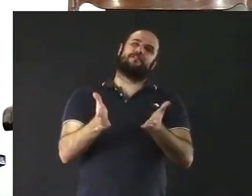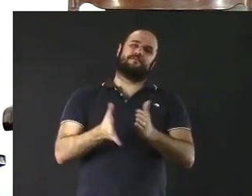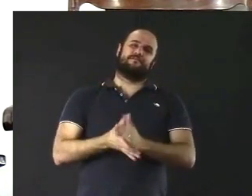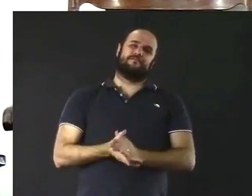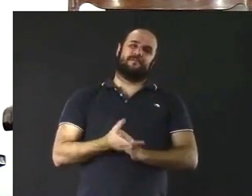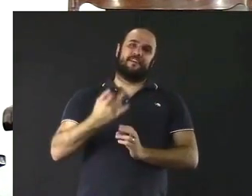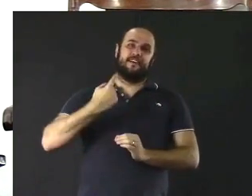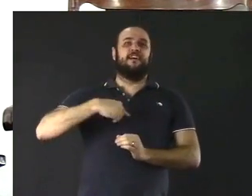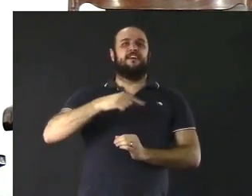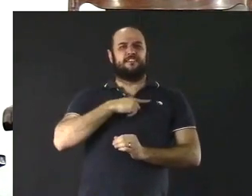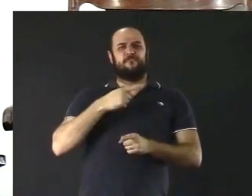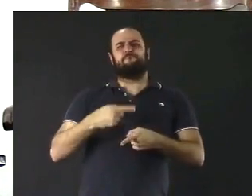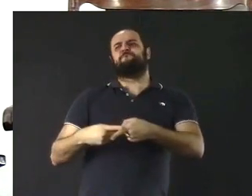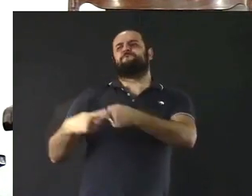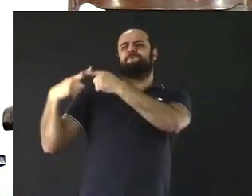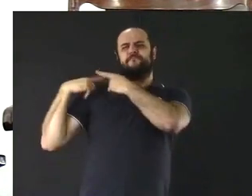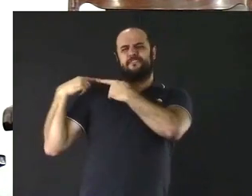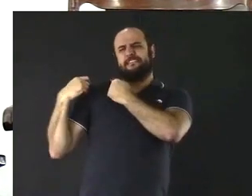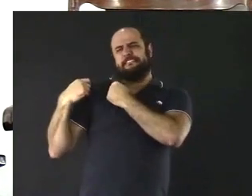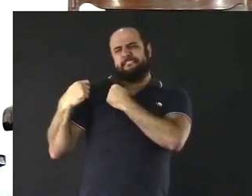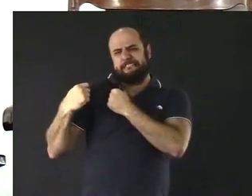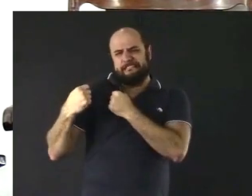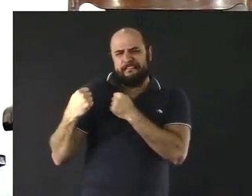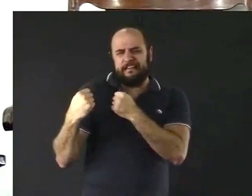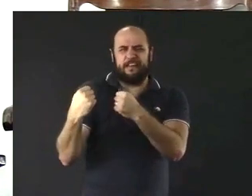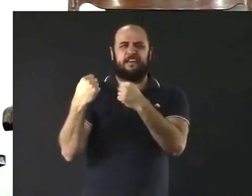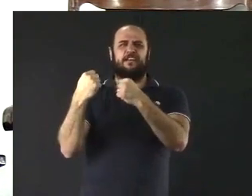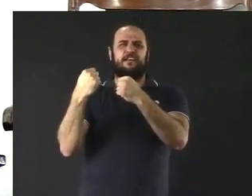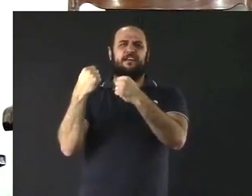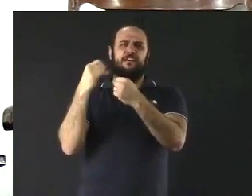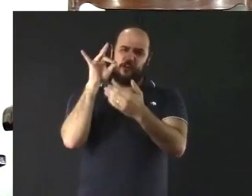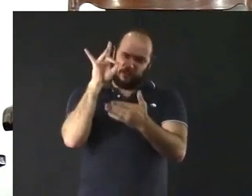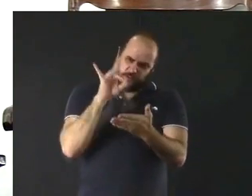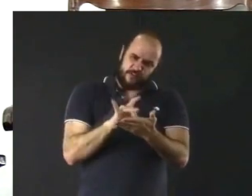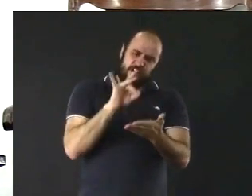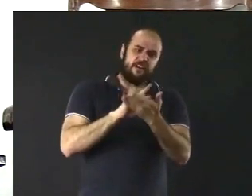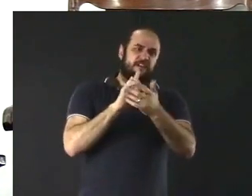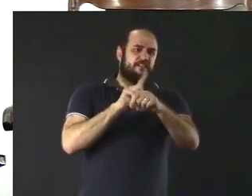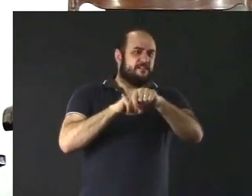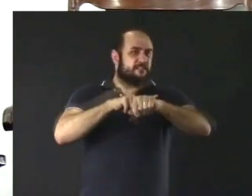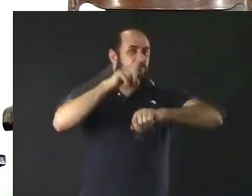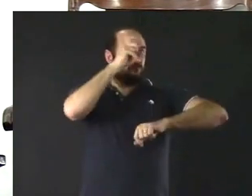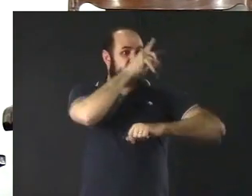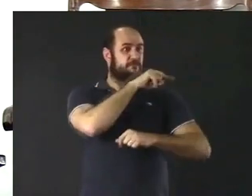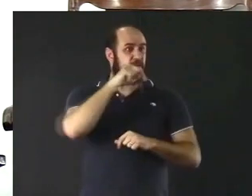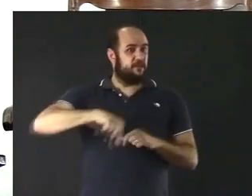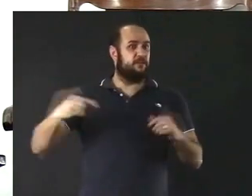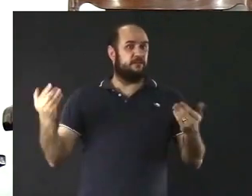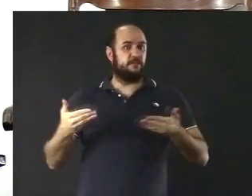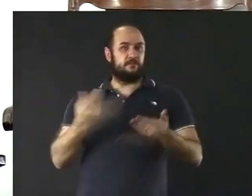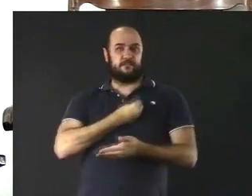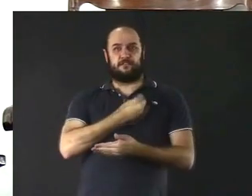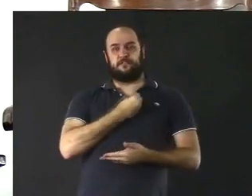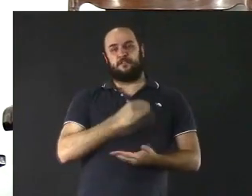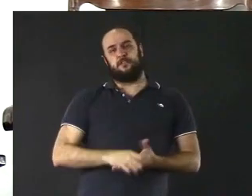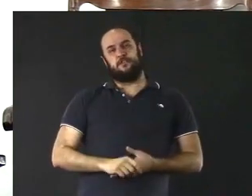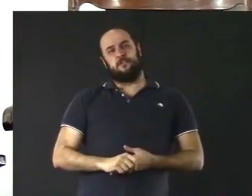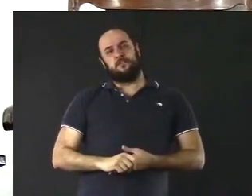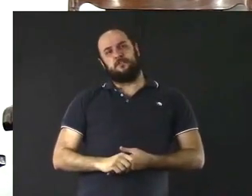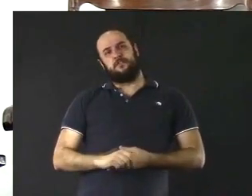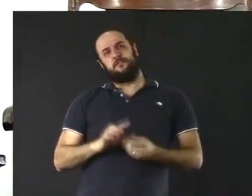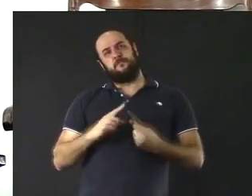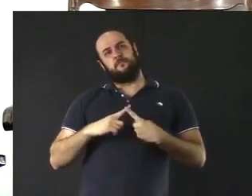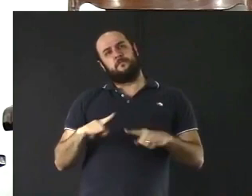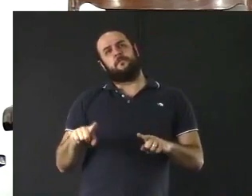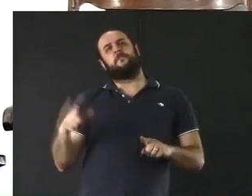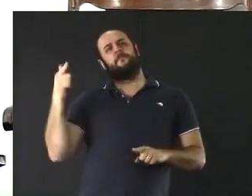vamos carregá-la e vamos sentir de fato momentos difíceis nessa caminhada, mas nós conseguimos levá-la